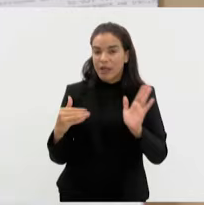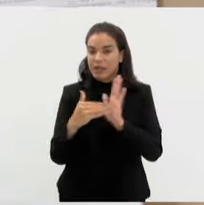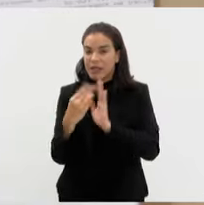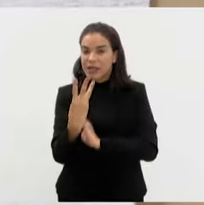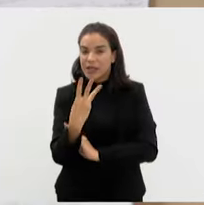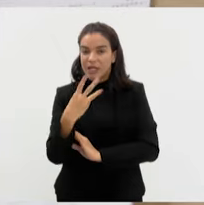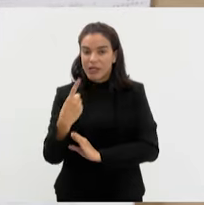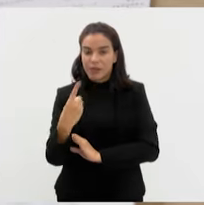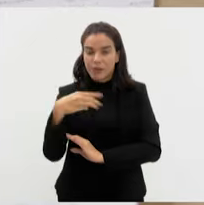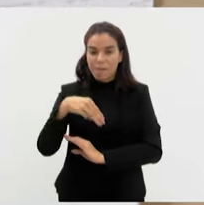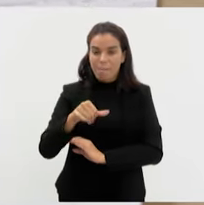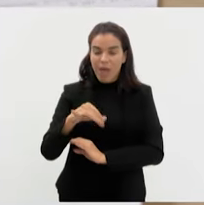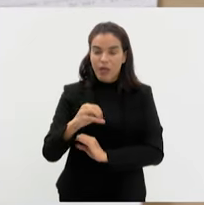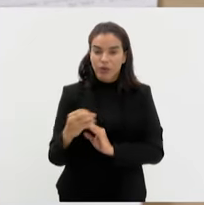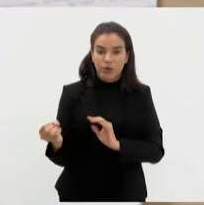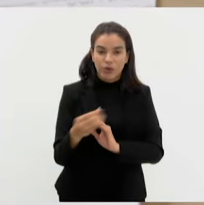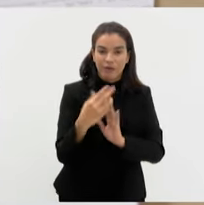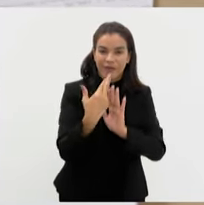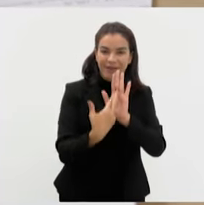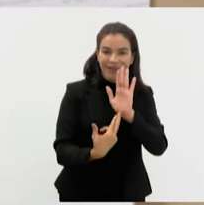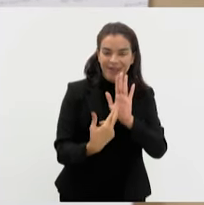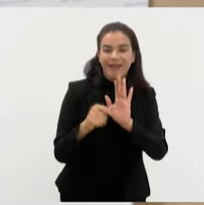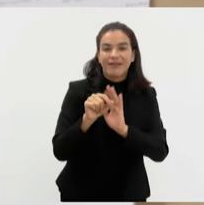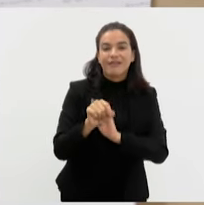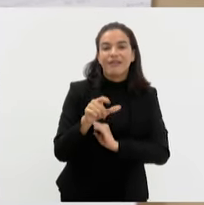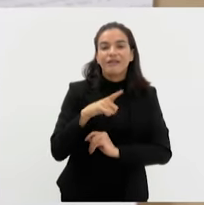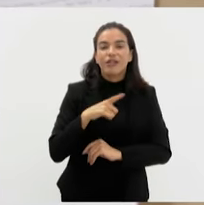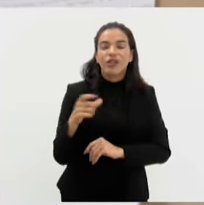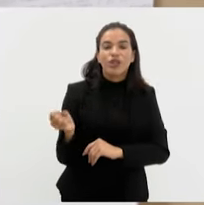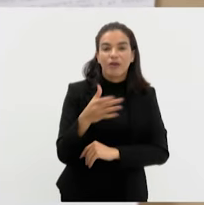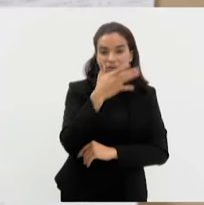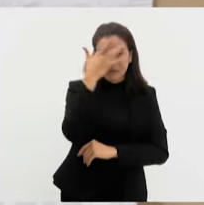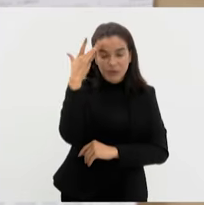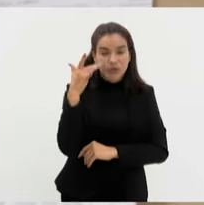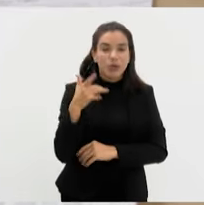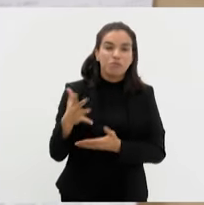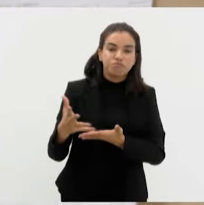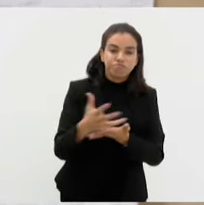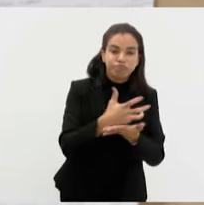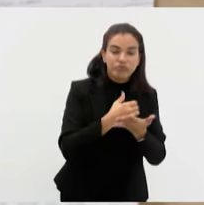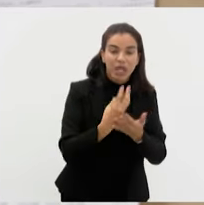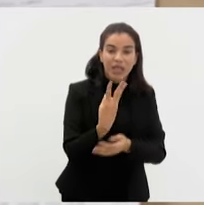maio. Com as novas regras, ficam isentos de apresentar a declaração quem recebeu até